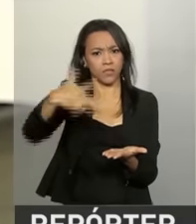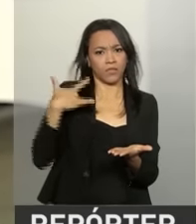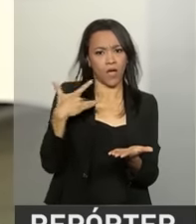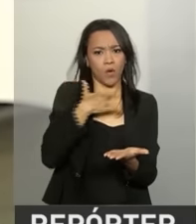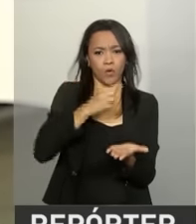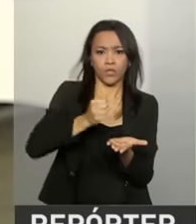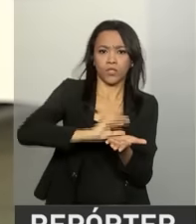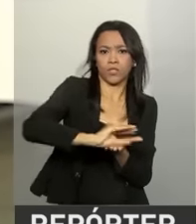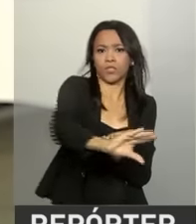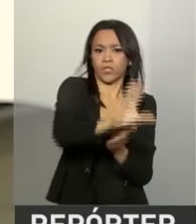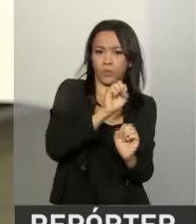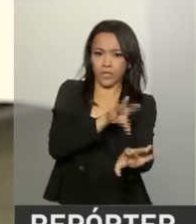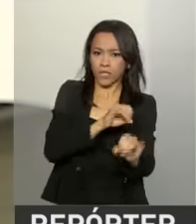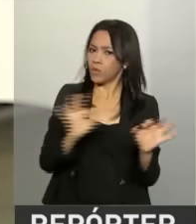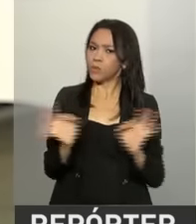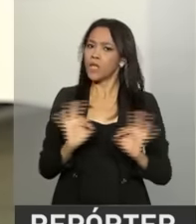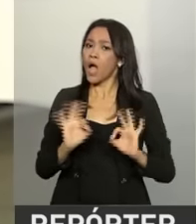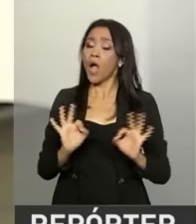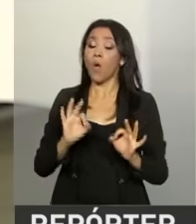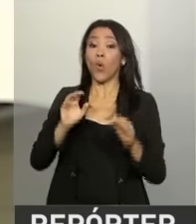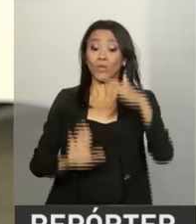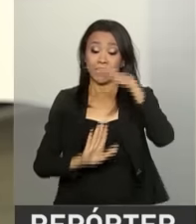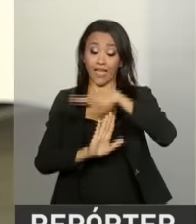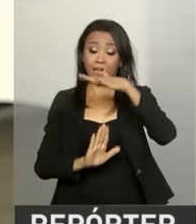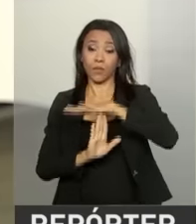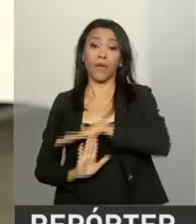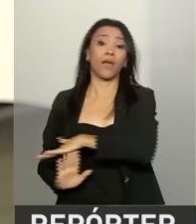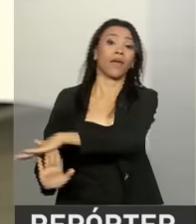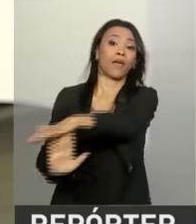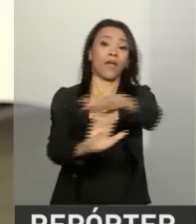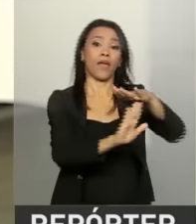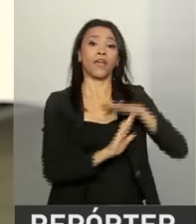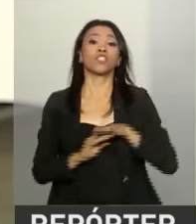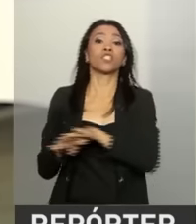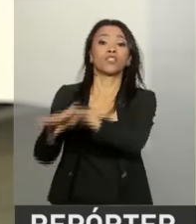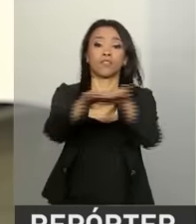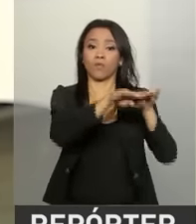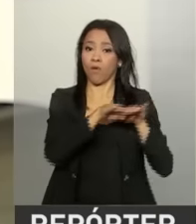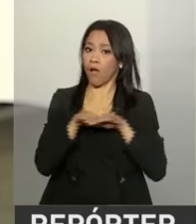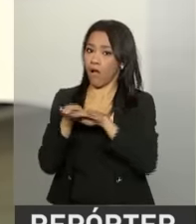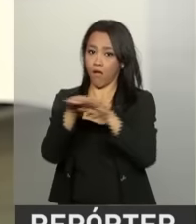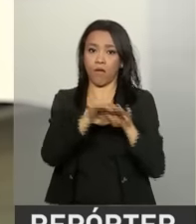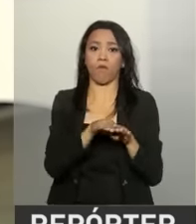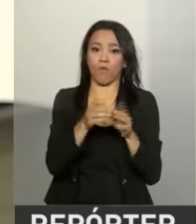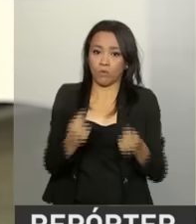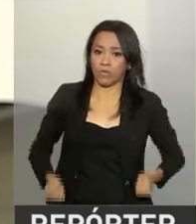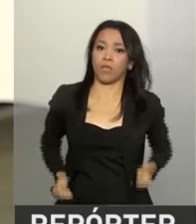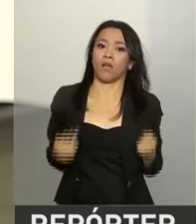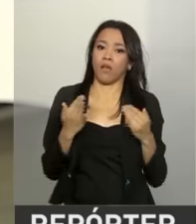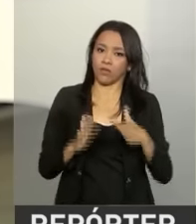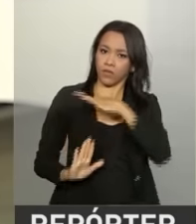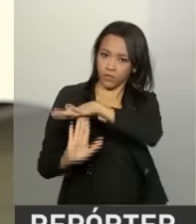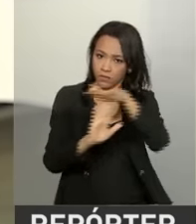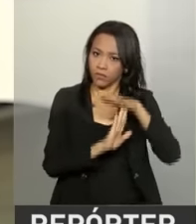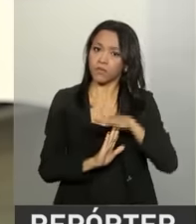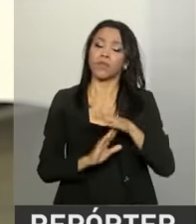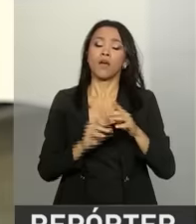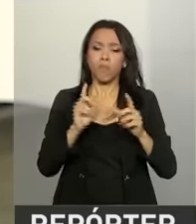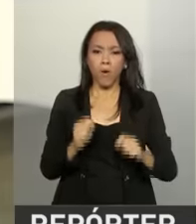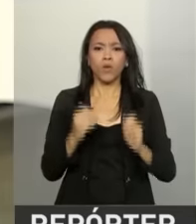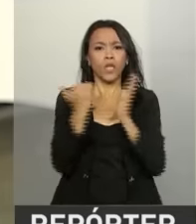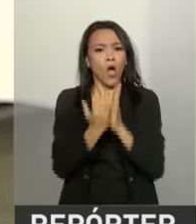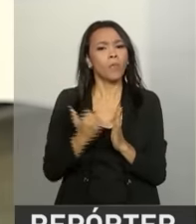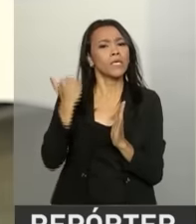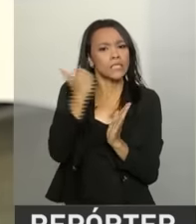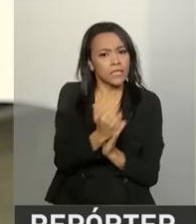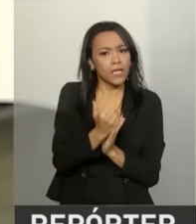lembrou que o teto é para todos os gastos, é um teto geral e que os orçamentos da saúde e educação eles podem, inclusive, aumentar